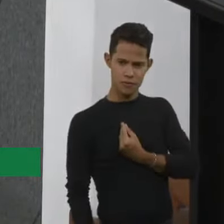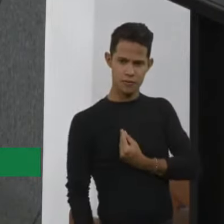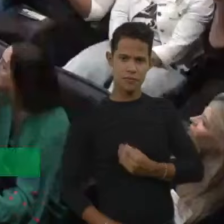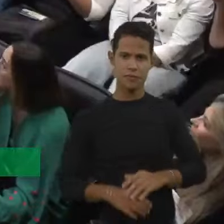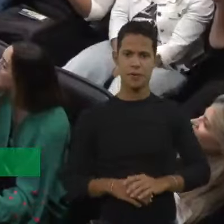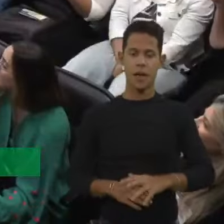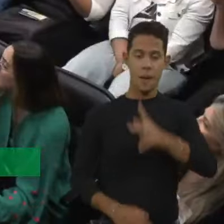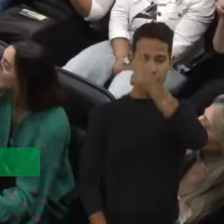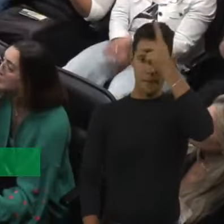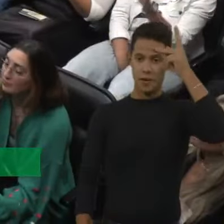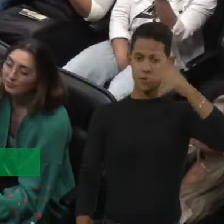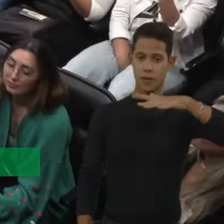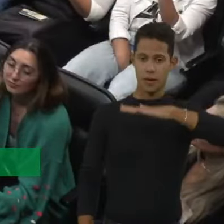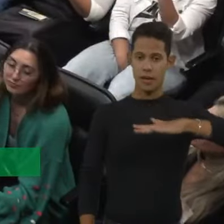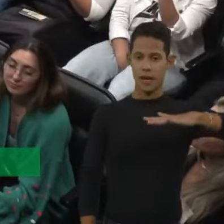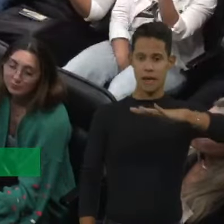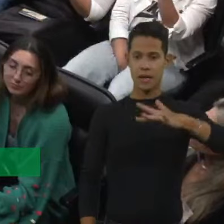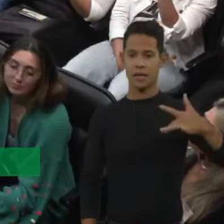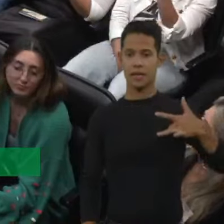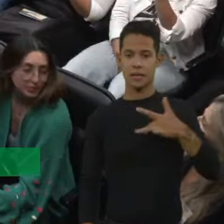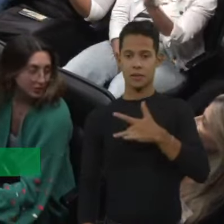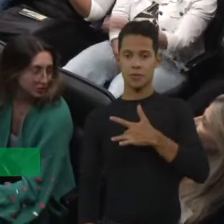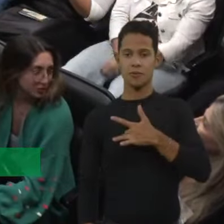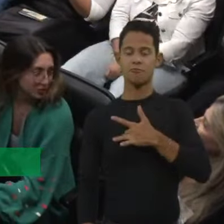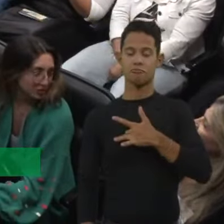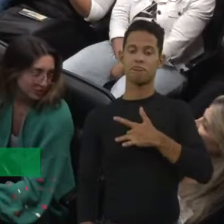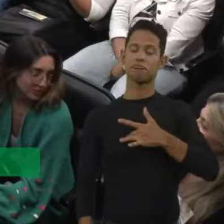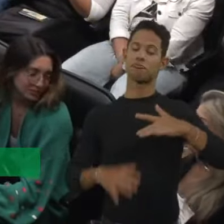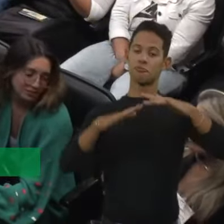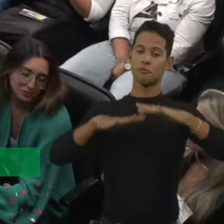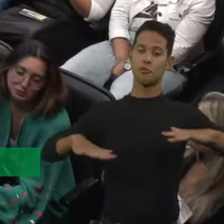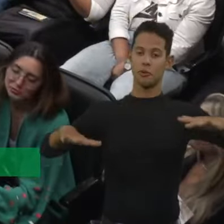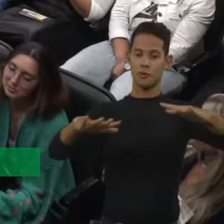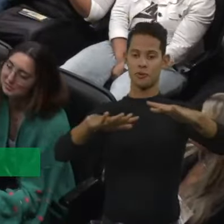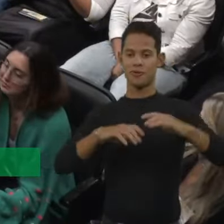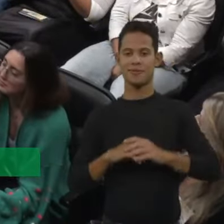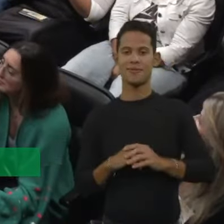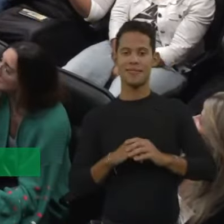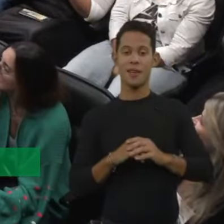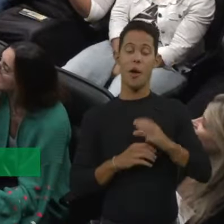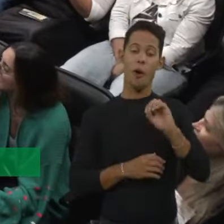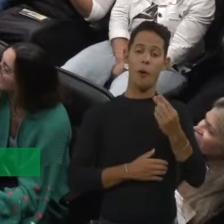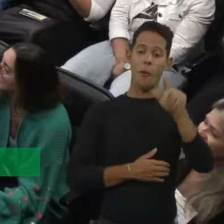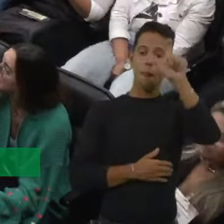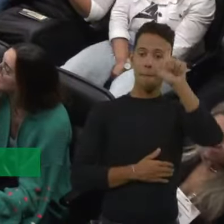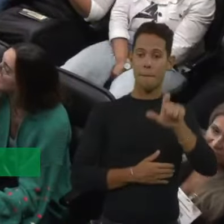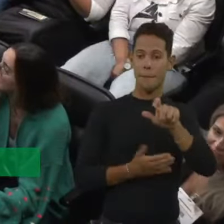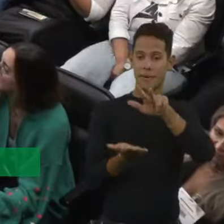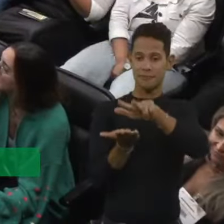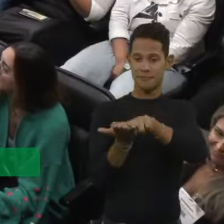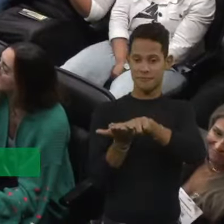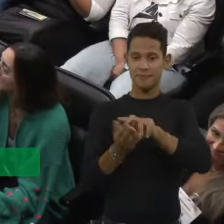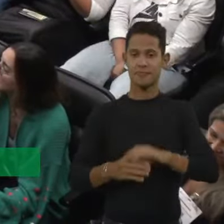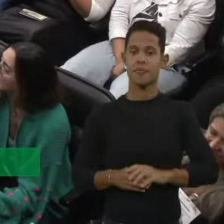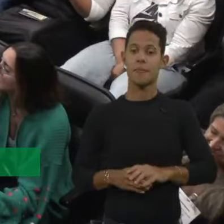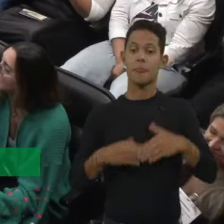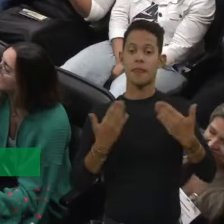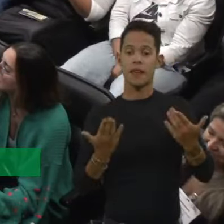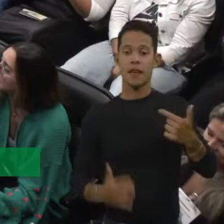Pessoas da área da saúde? Todas. Pacientes. Bom, eu vou tentar falar de um